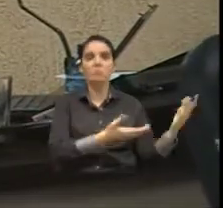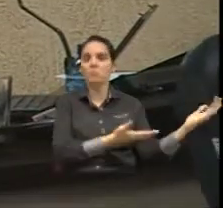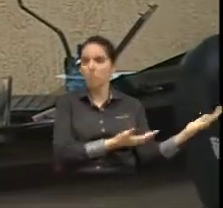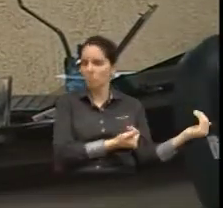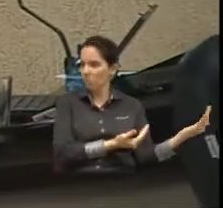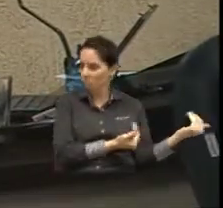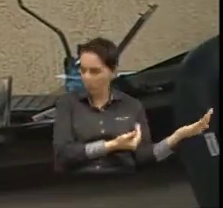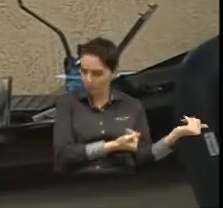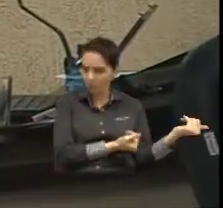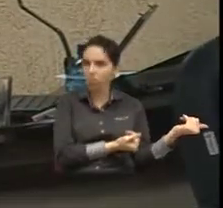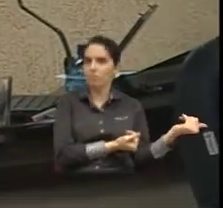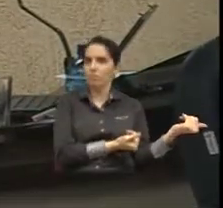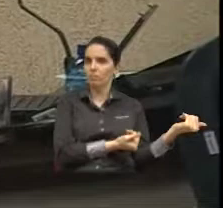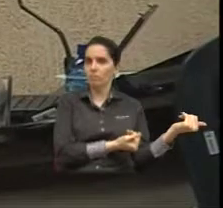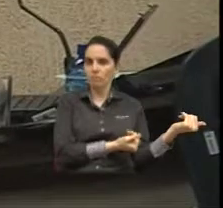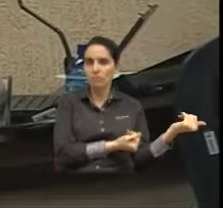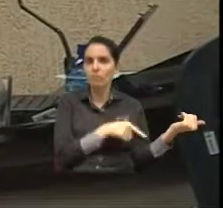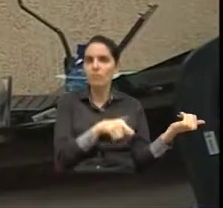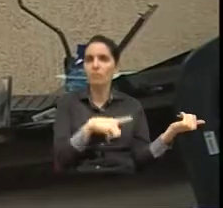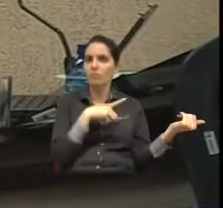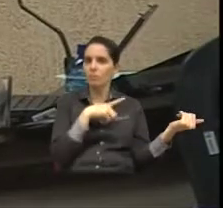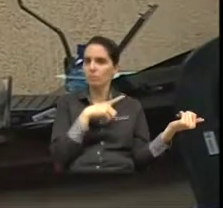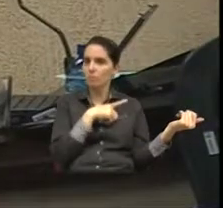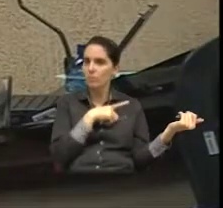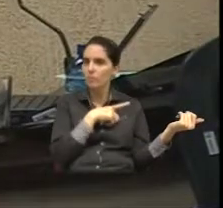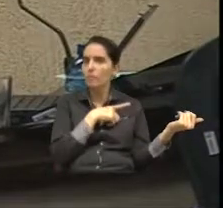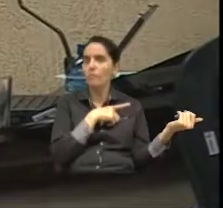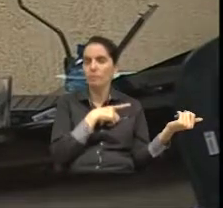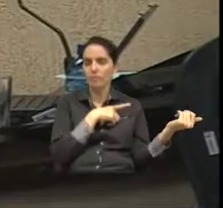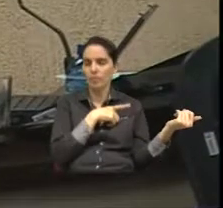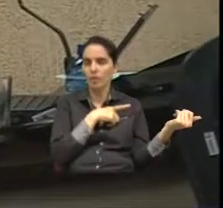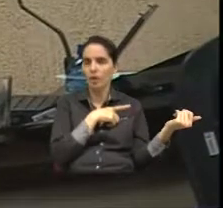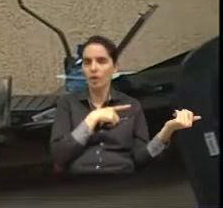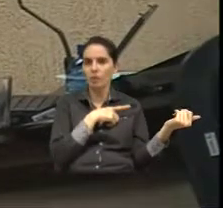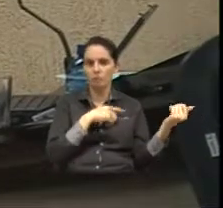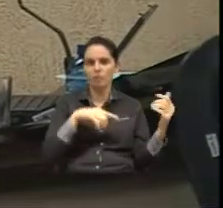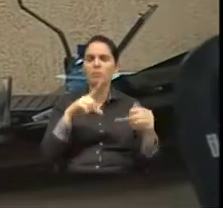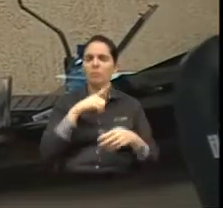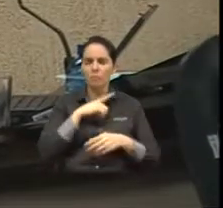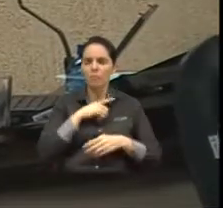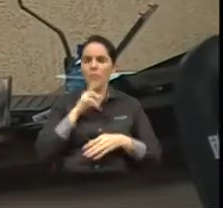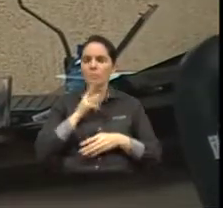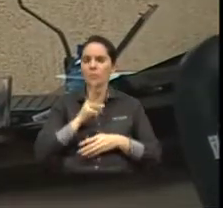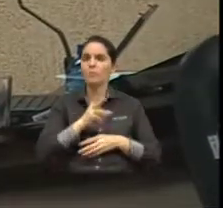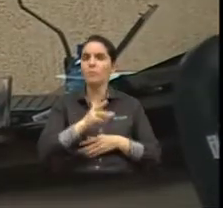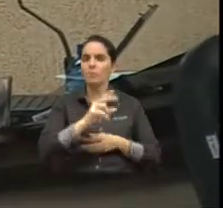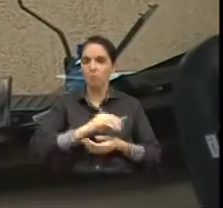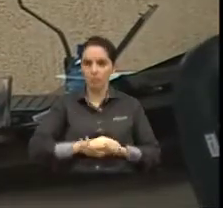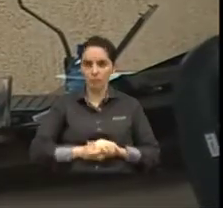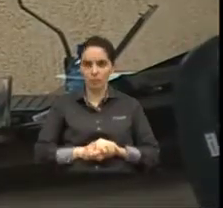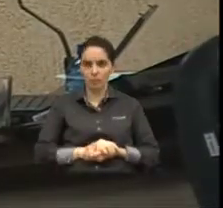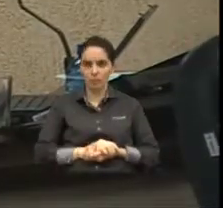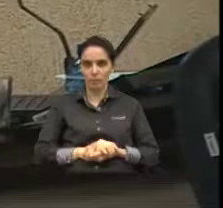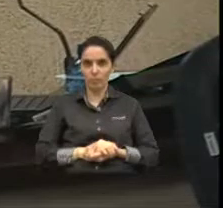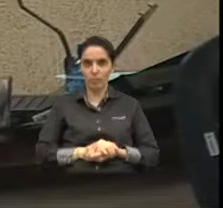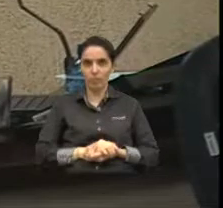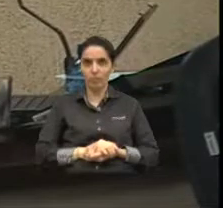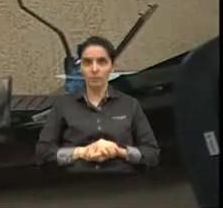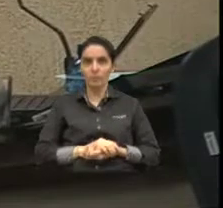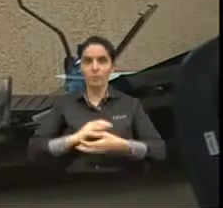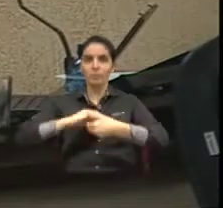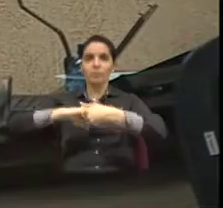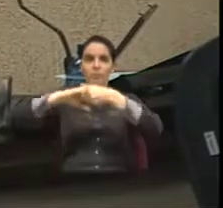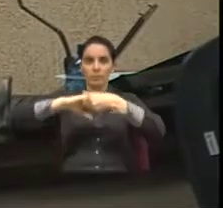tem pessoas, tem adolescentes. Nós temos aqui hoje, eu quero cumprimentar o